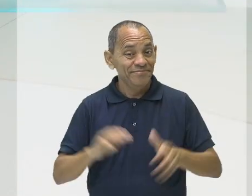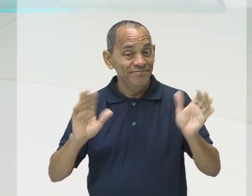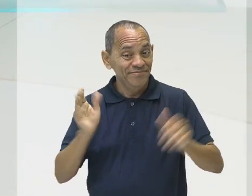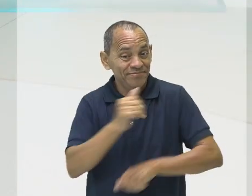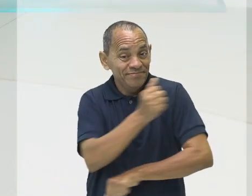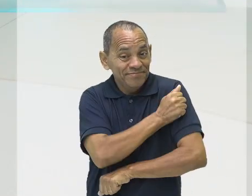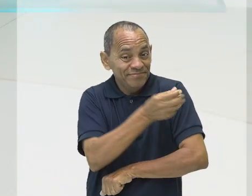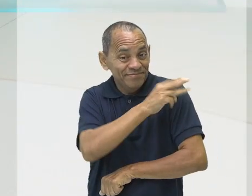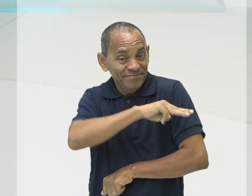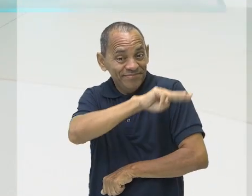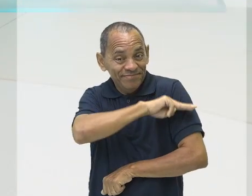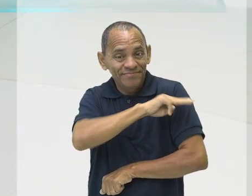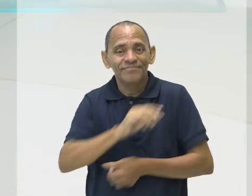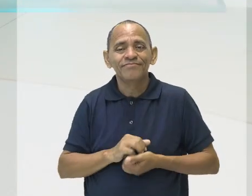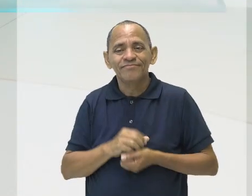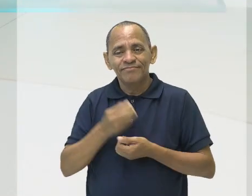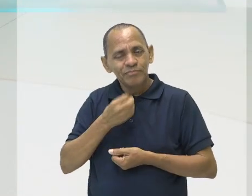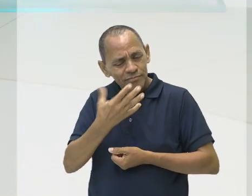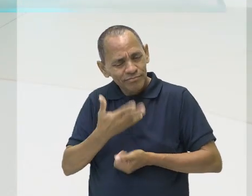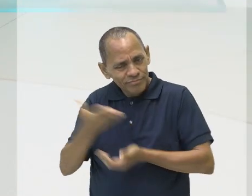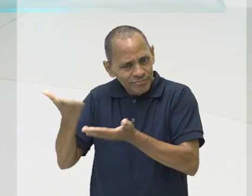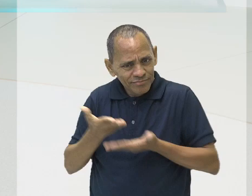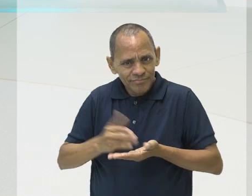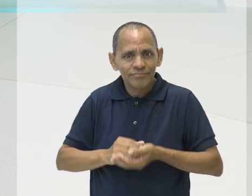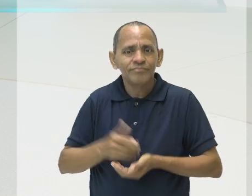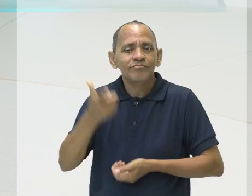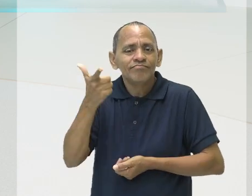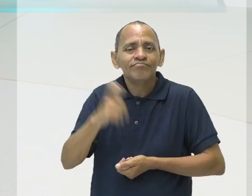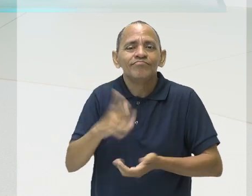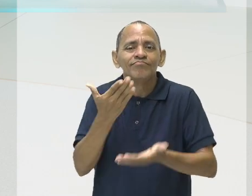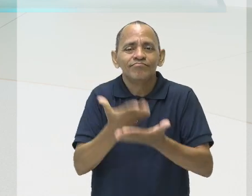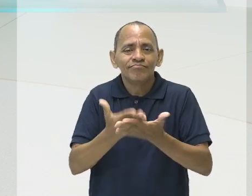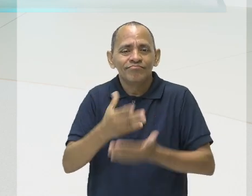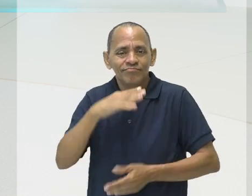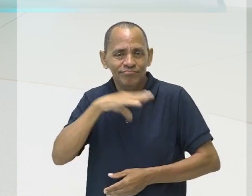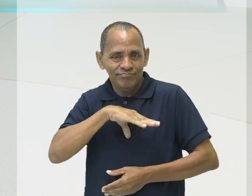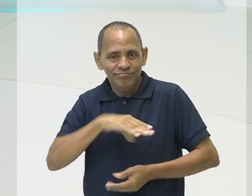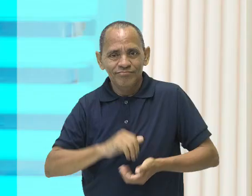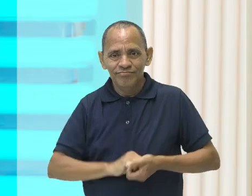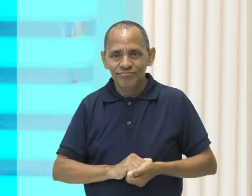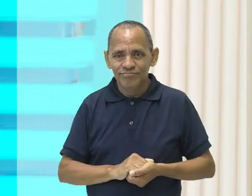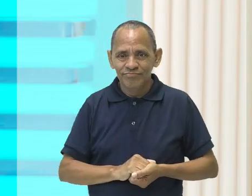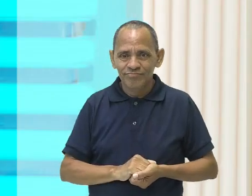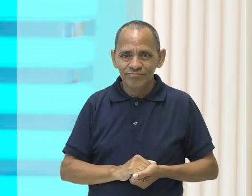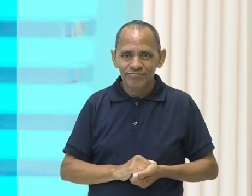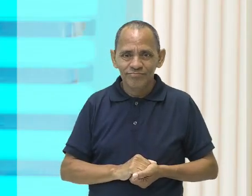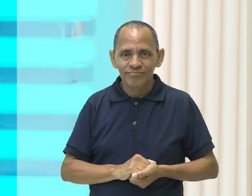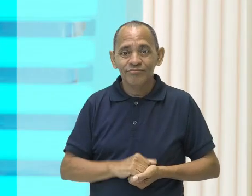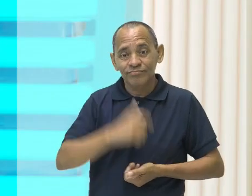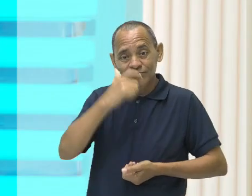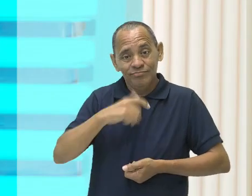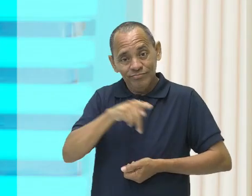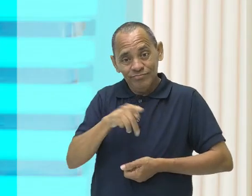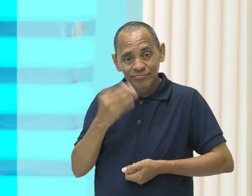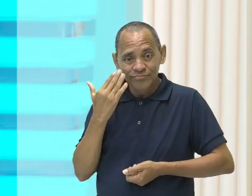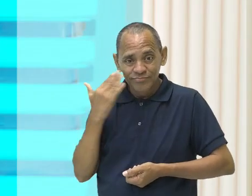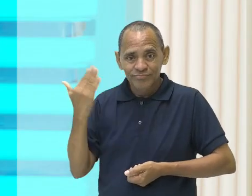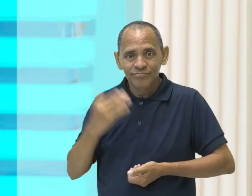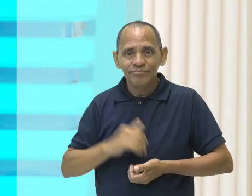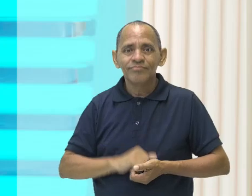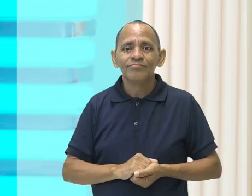Olá, alunos da terceira série, sejam bem-vindos a mais uma aula de língua portuguesa. Eu sou o professor